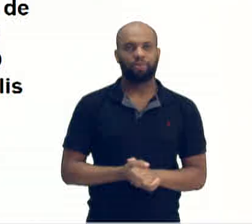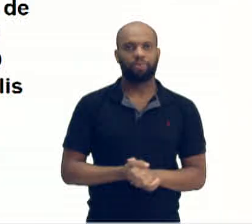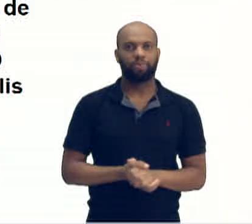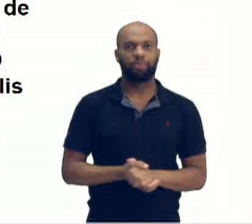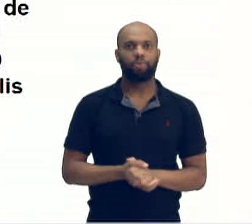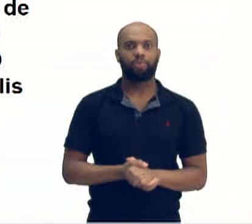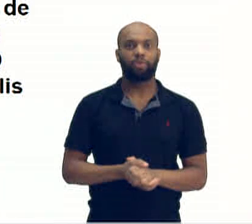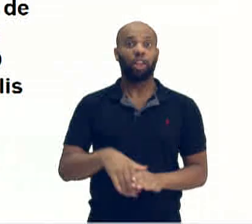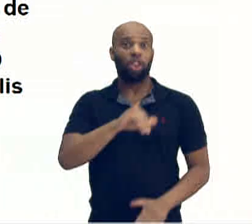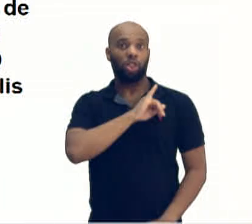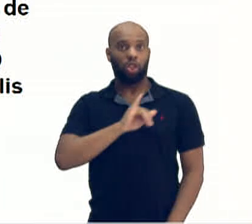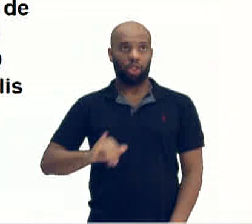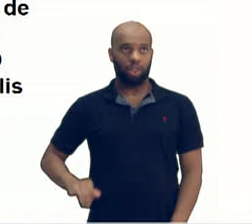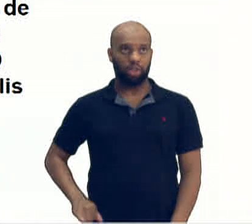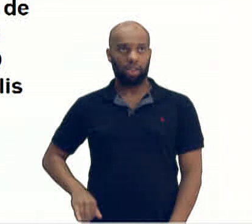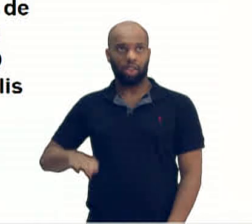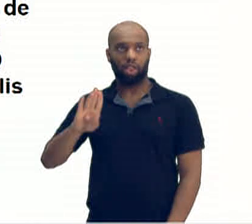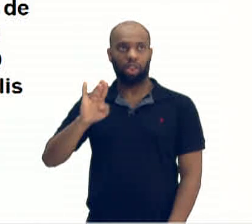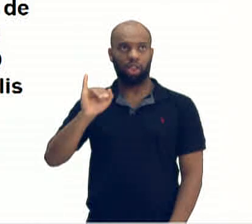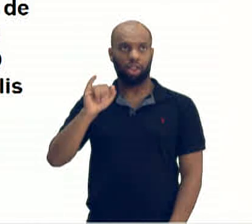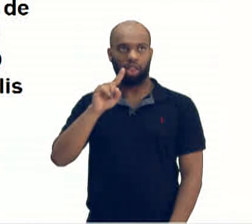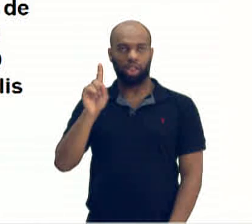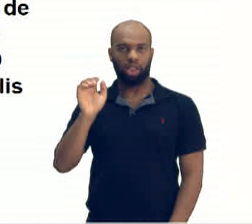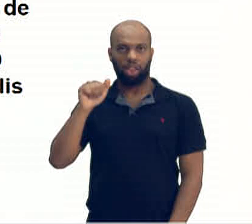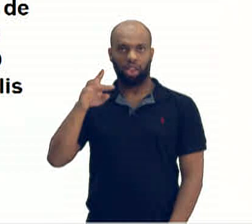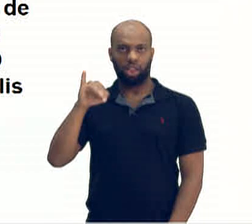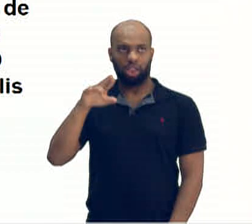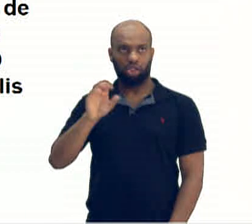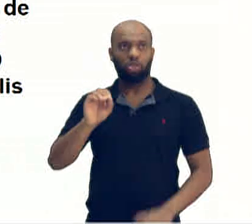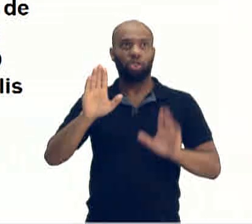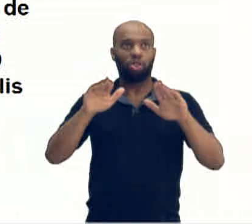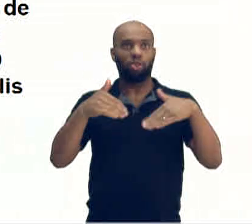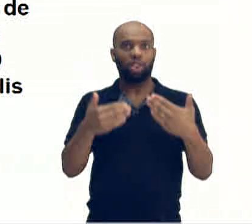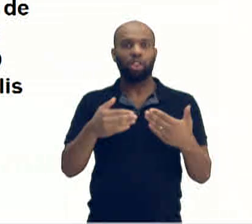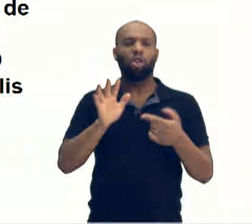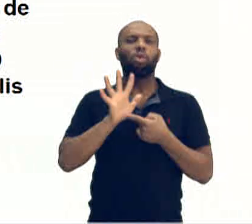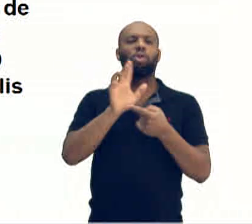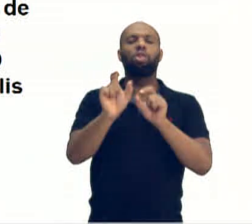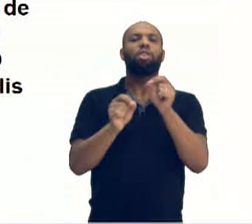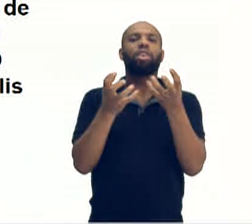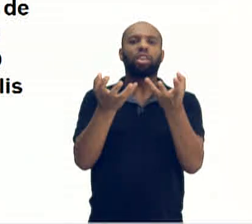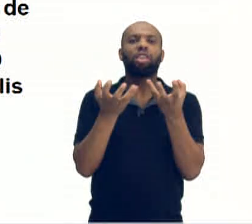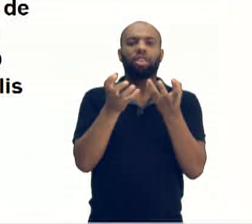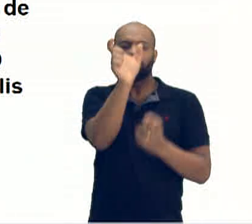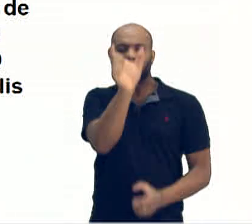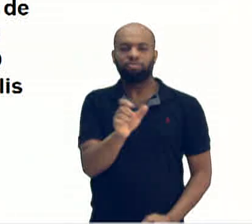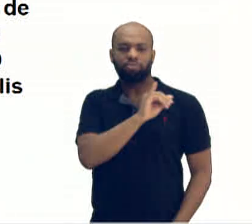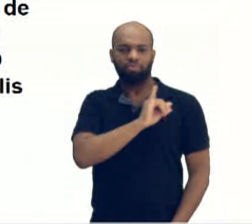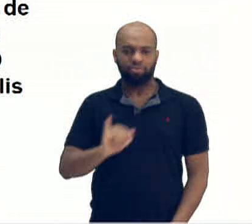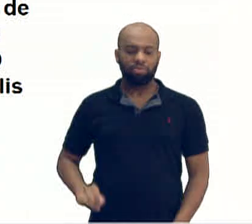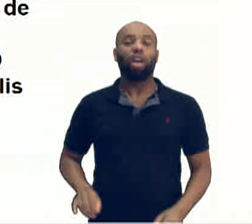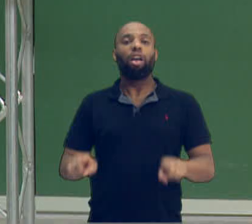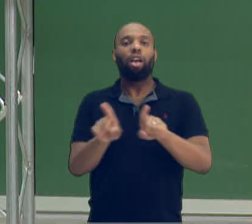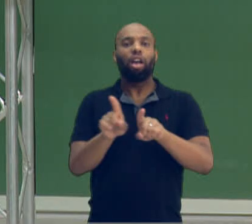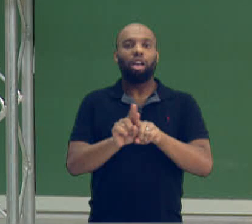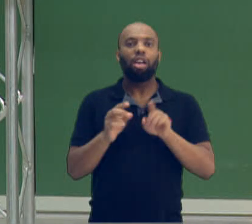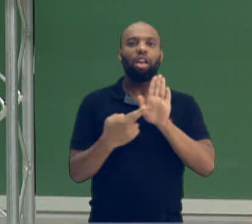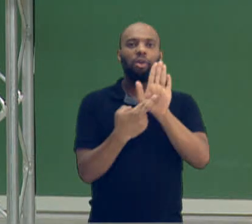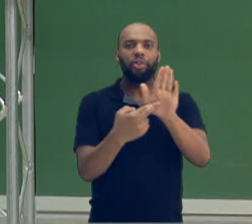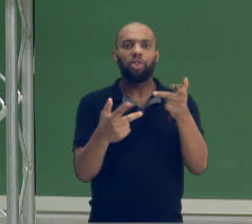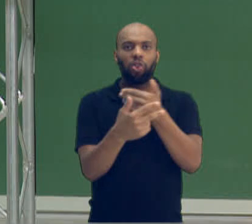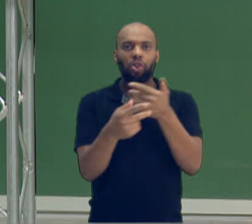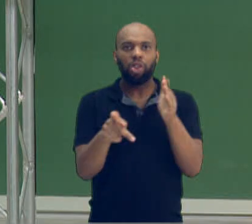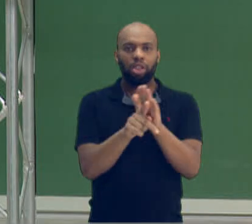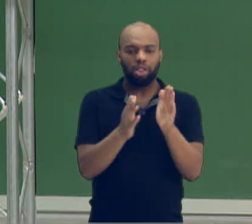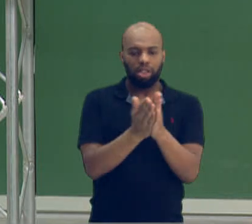No Império Bizantino, os mosaicos retratavam o imperador, a imperatriz, além de passagens bíblicas, né? Então, sempre,